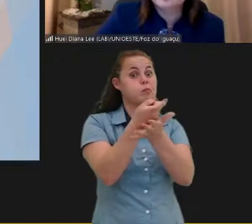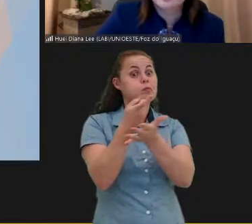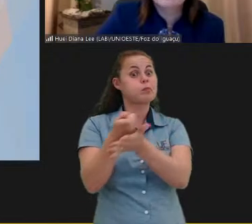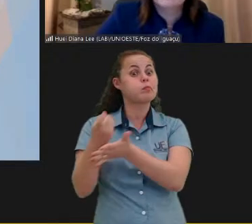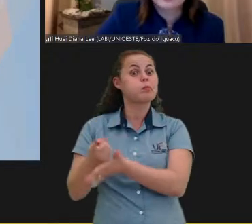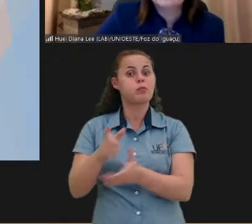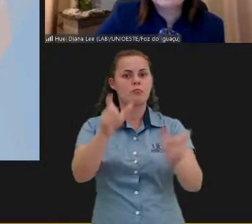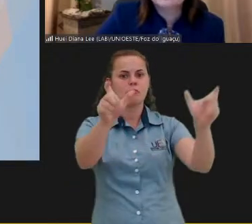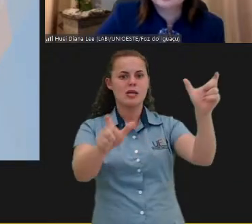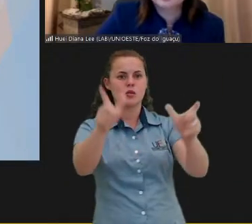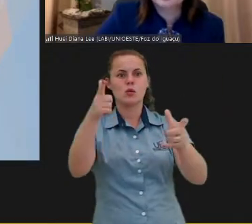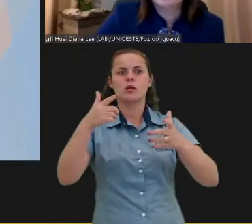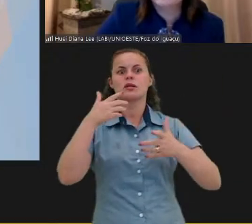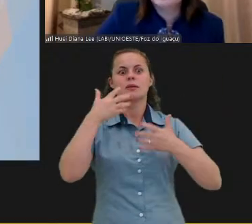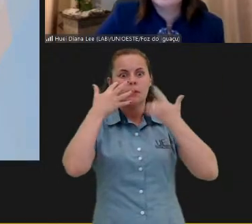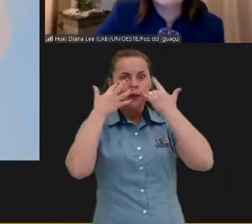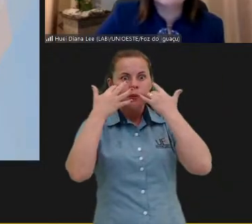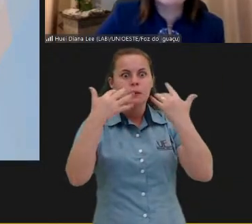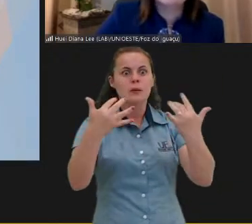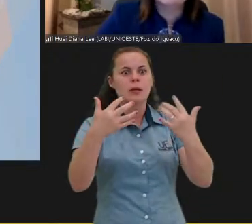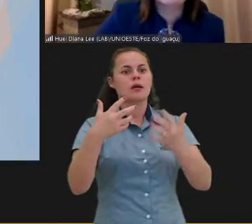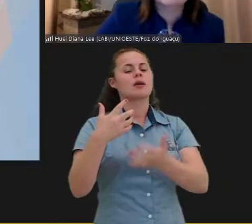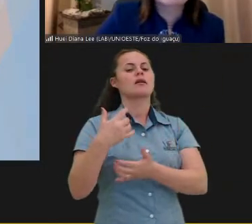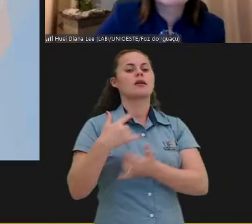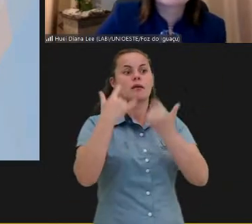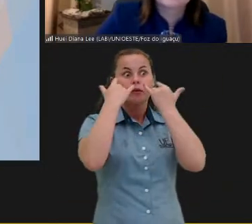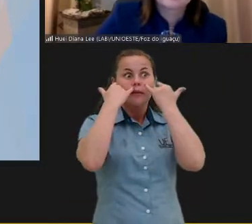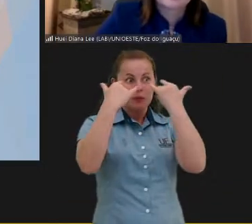consumidores. Mas a gente tem um porém aí.